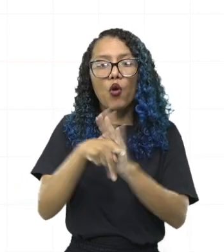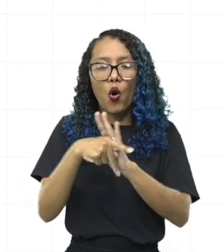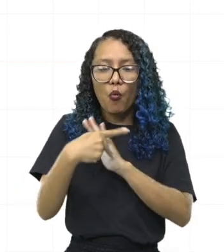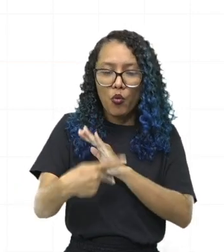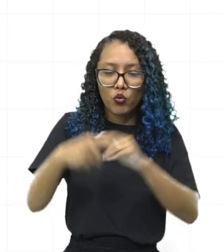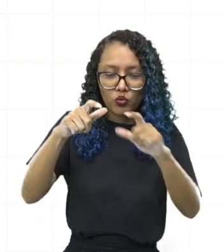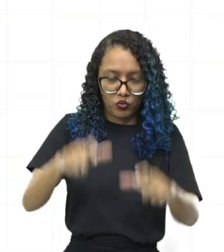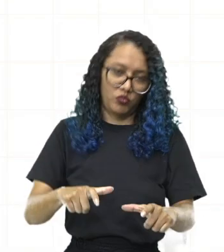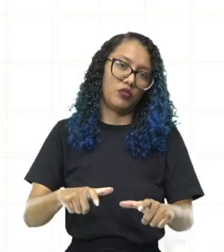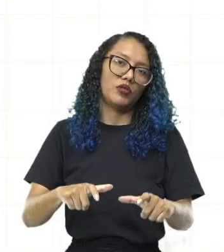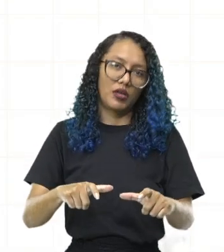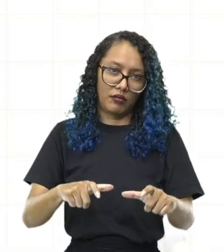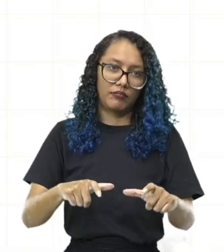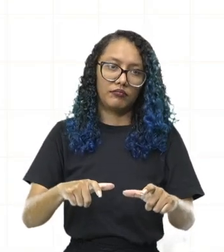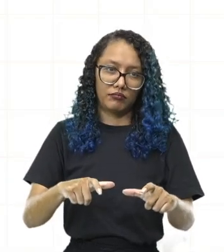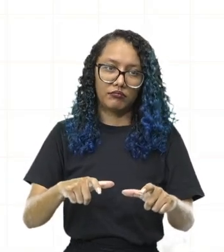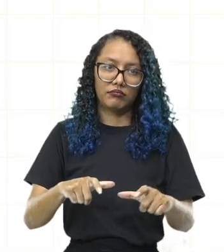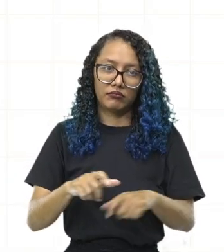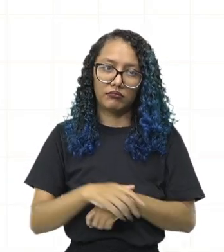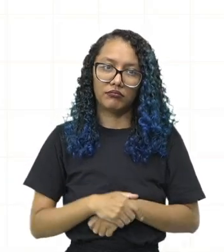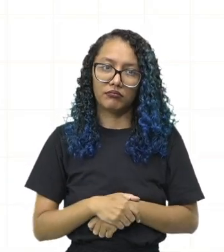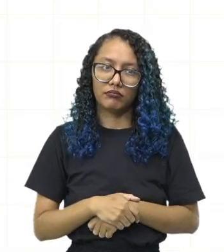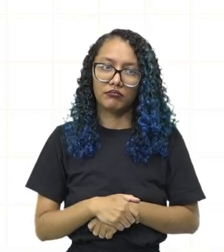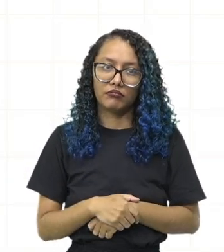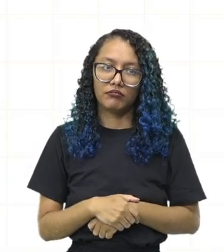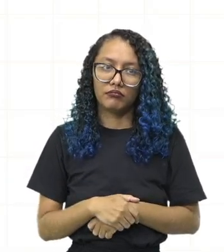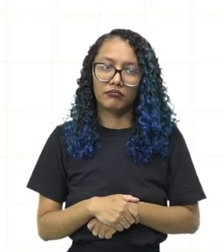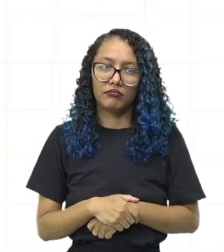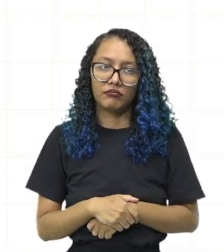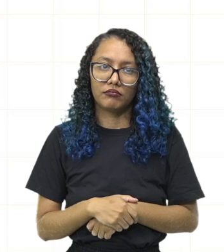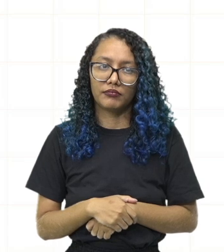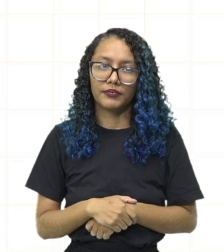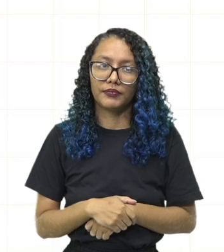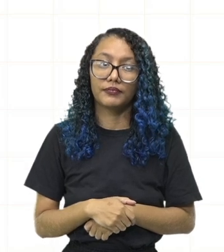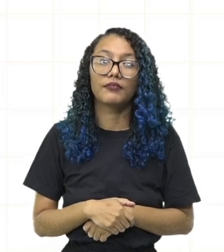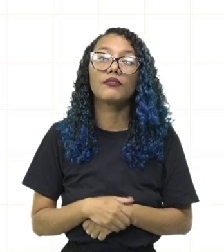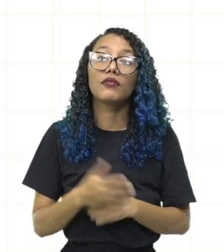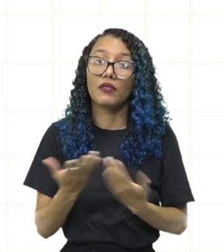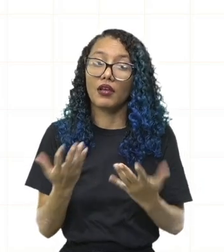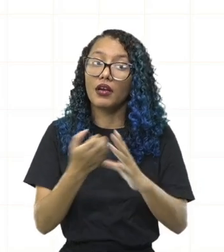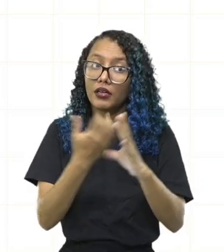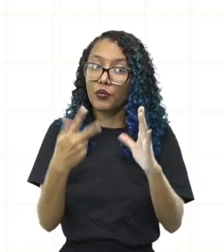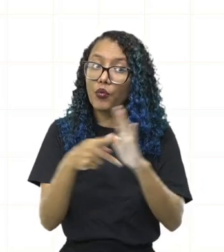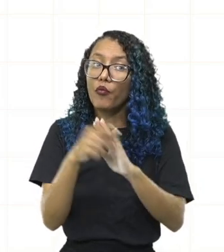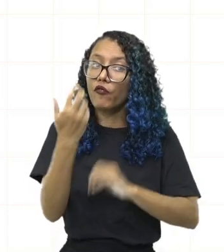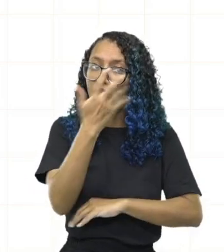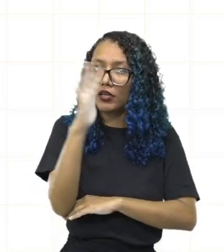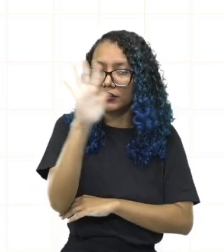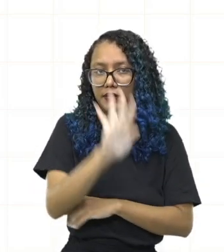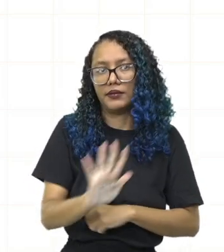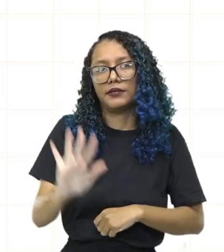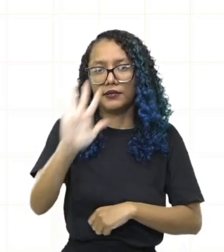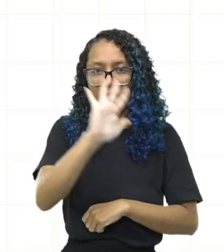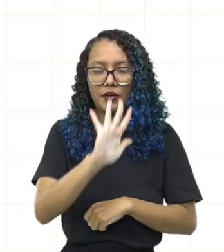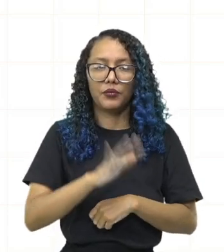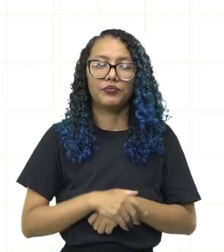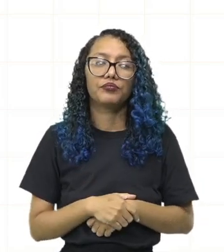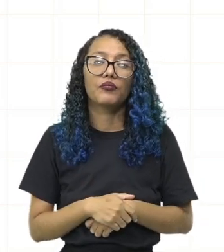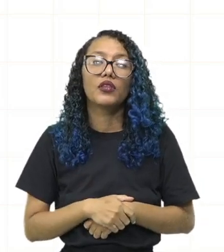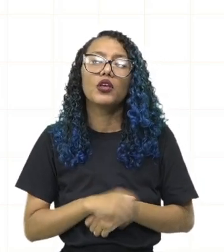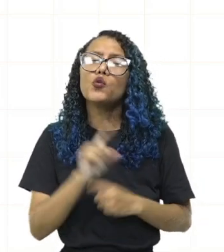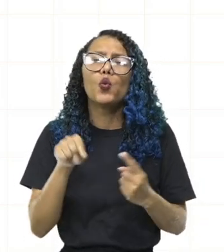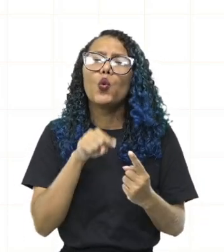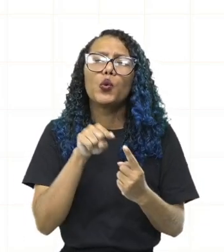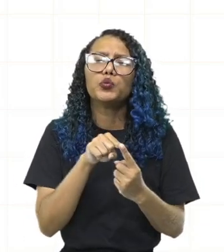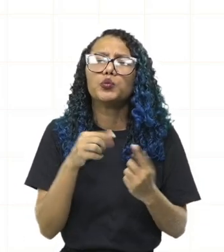nessa área, tá bom? Então, aqui são as características da floresta nacional. E aí nós temos o objetivo,